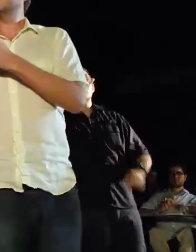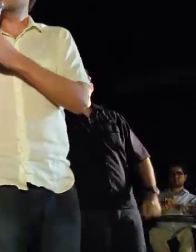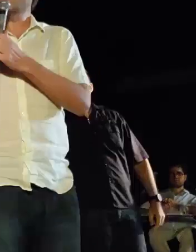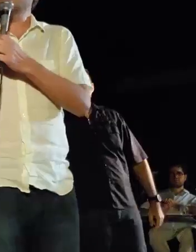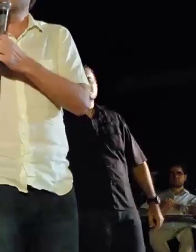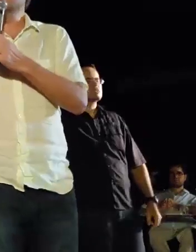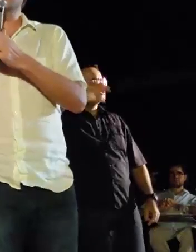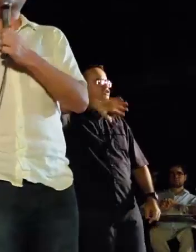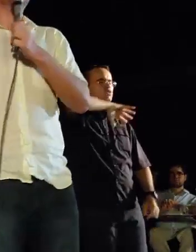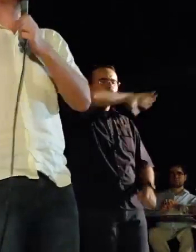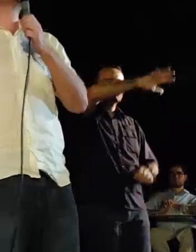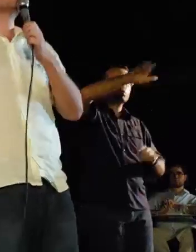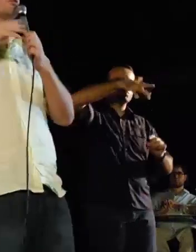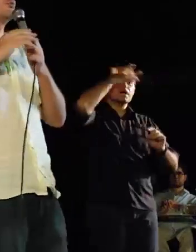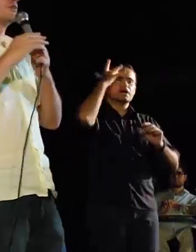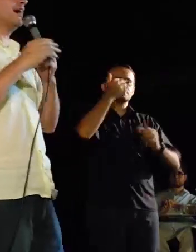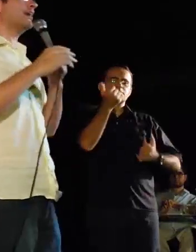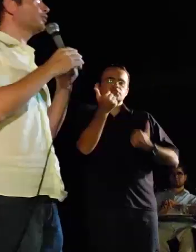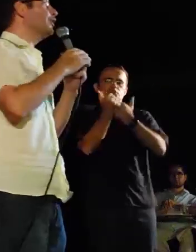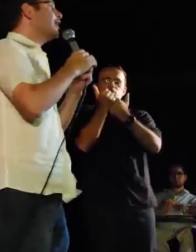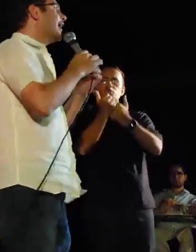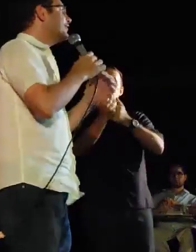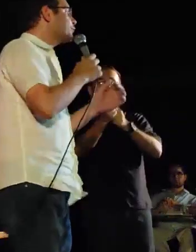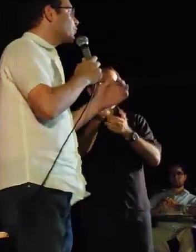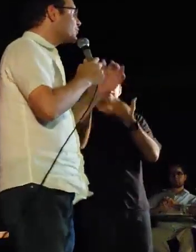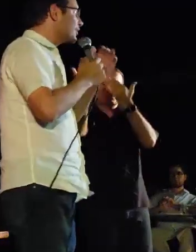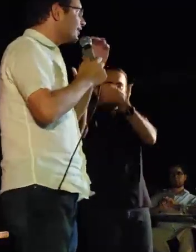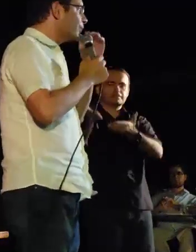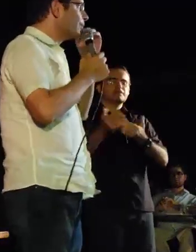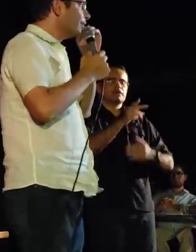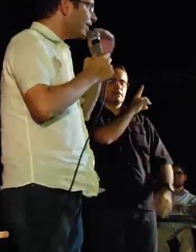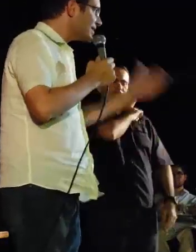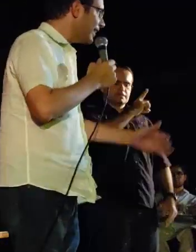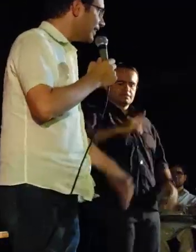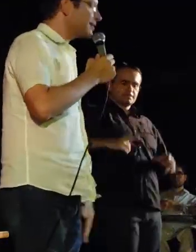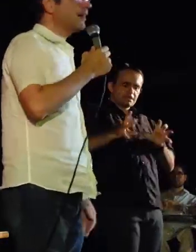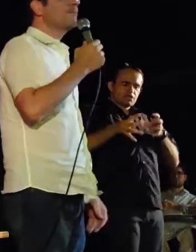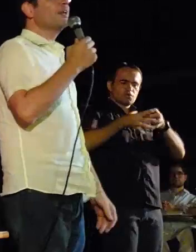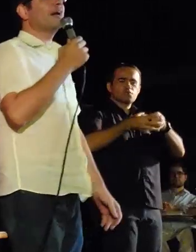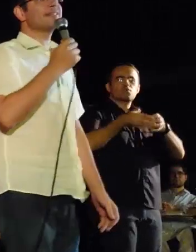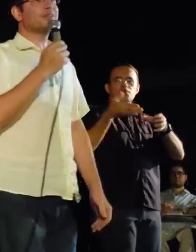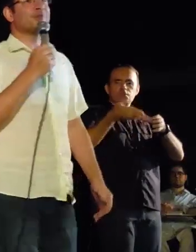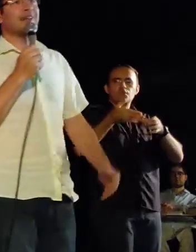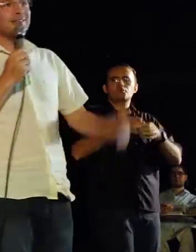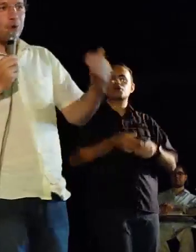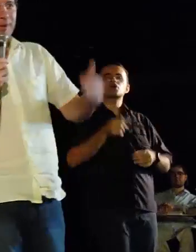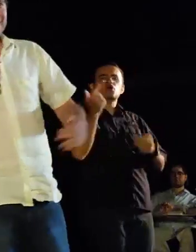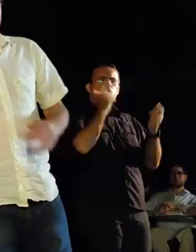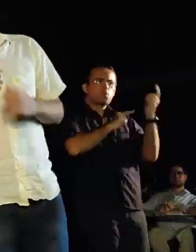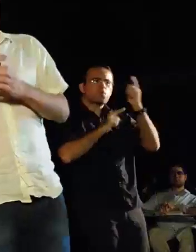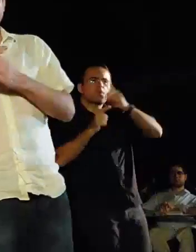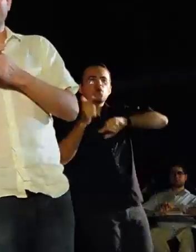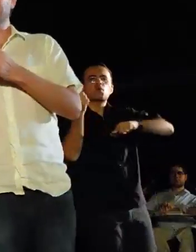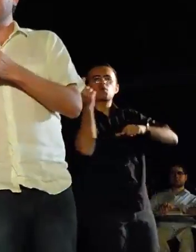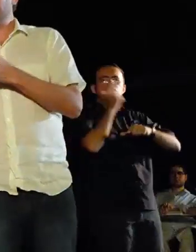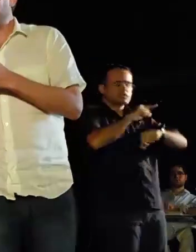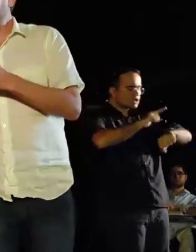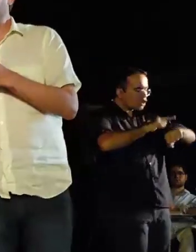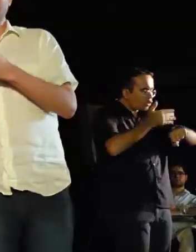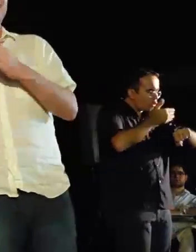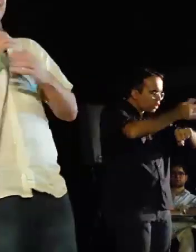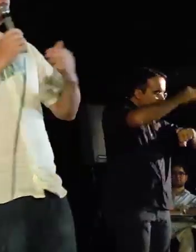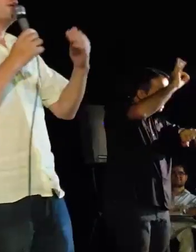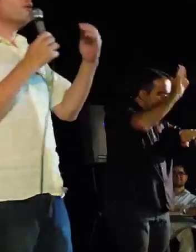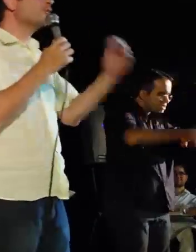né? Tá todo mundo aqui do nosso mandato. A gente conseguiu fazer essa atividade começar no horário, terminar